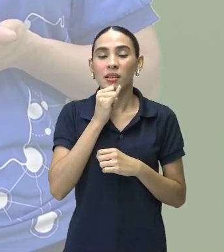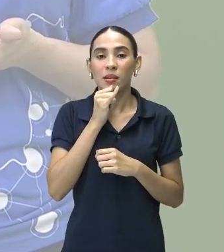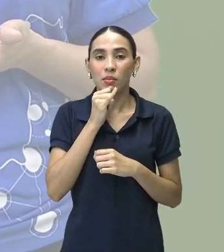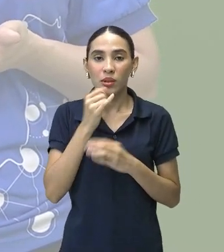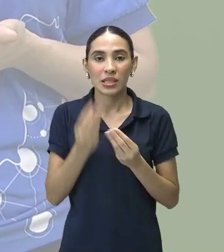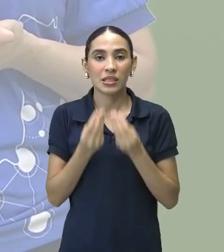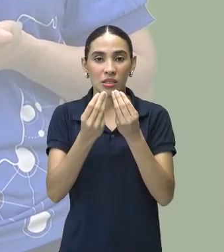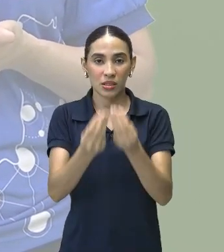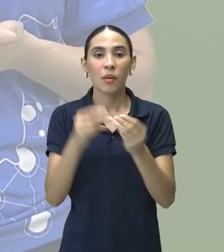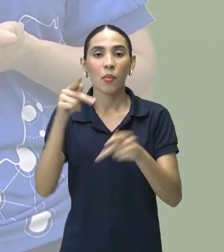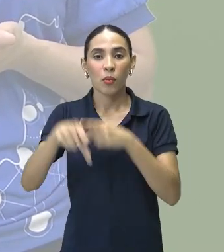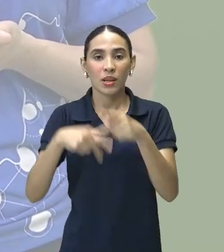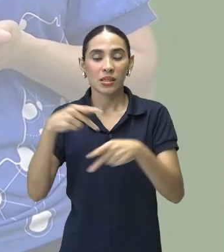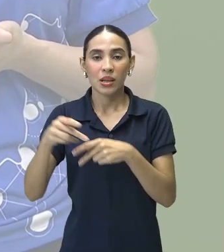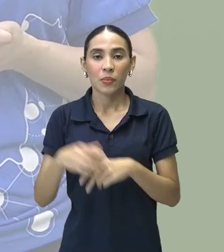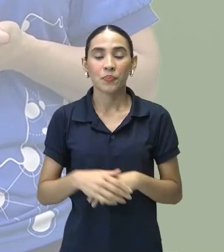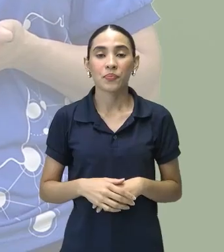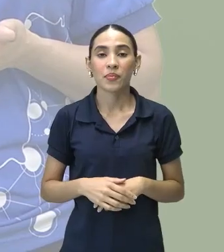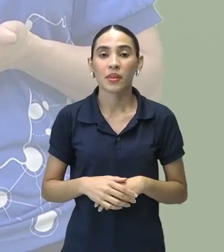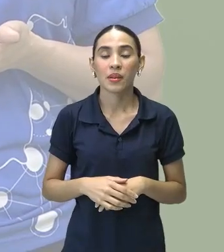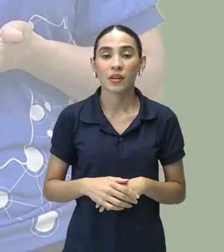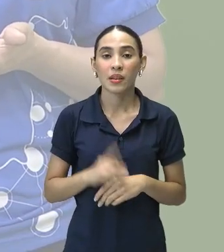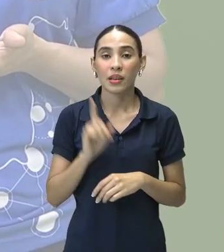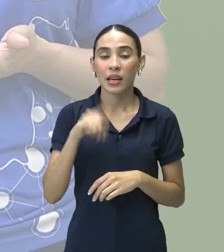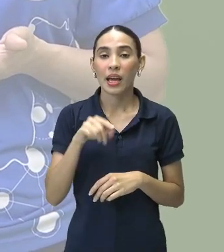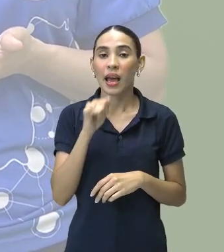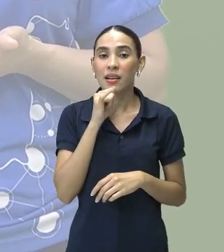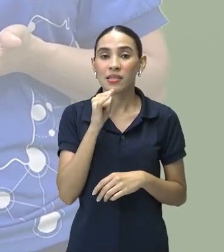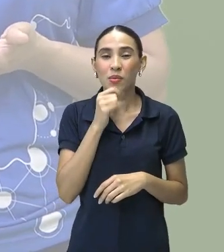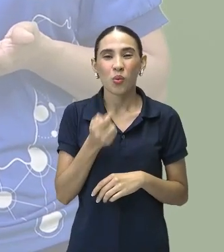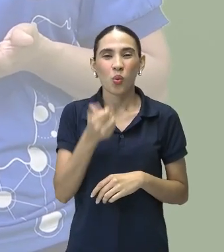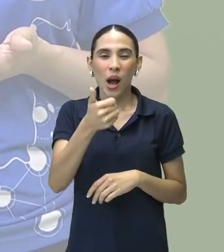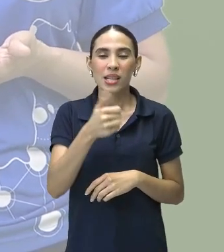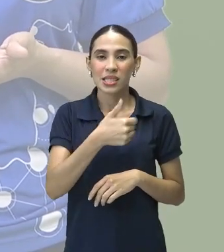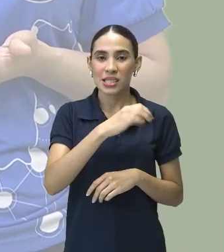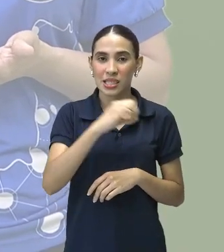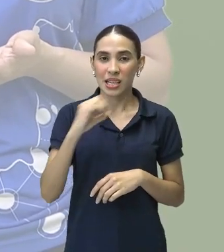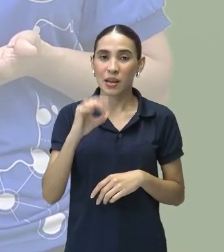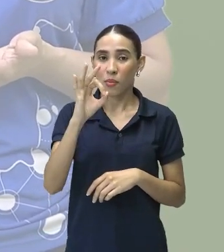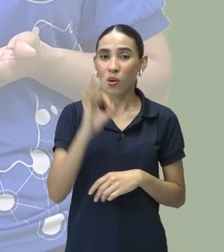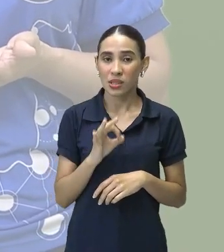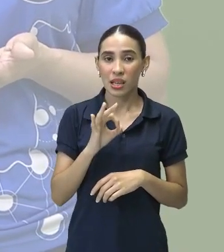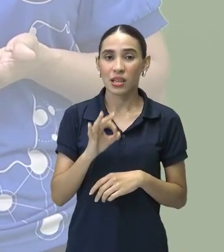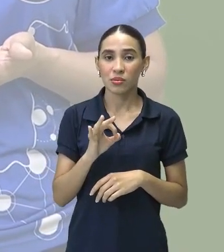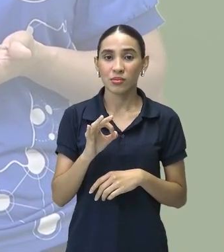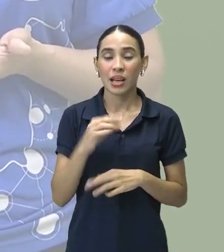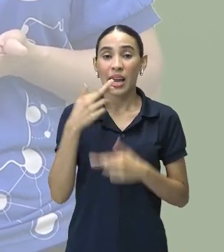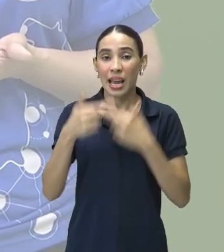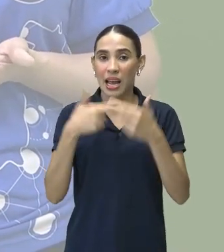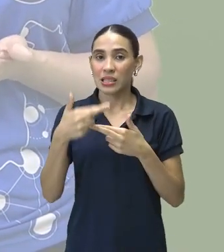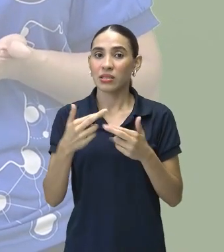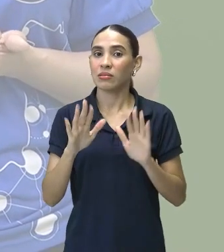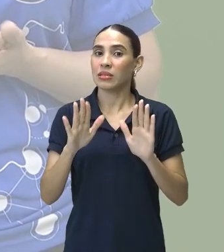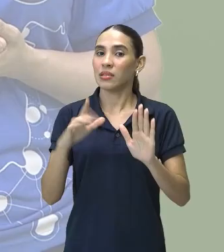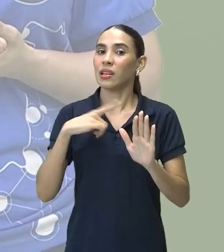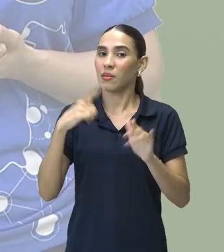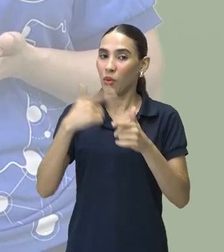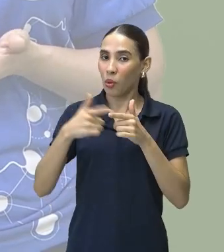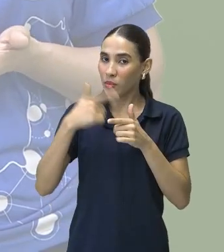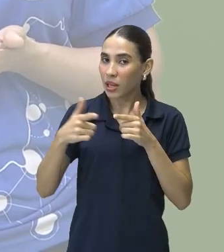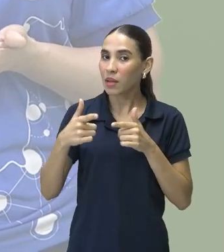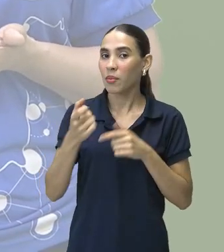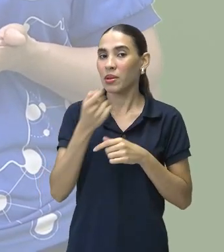sendo distribuído para a população, ele atinge quase 100% de reações medicamentosas. Aí tem algum problema com